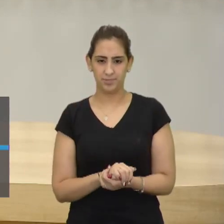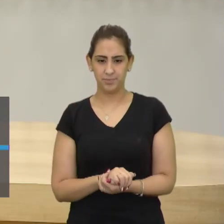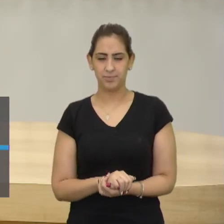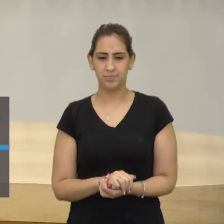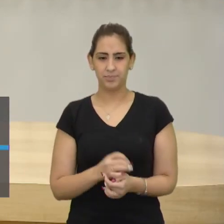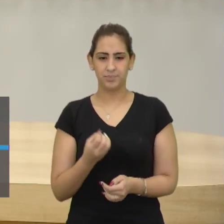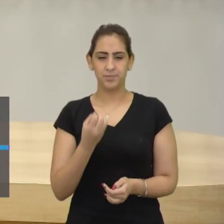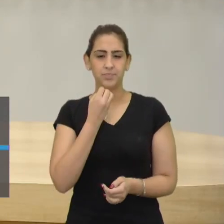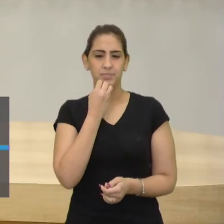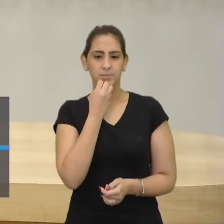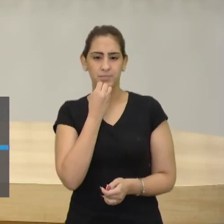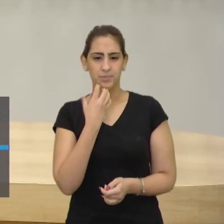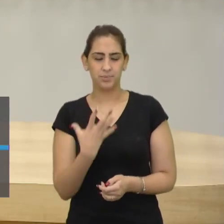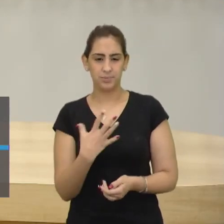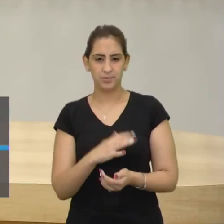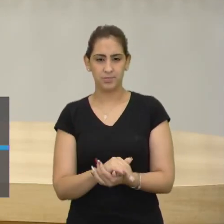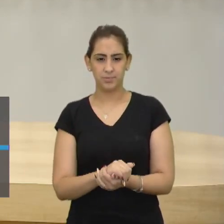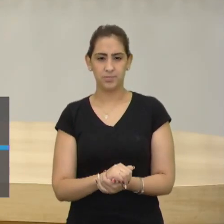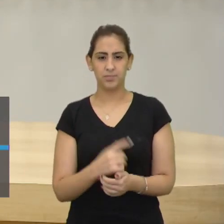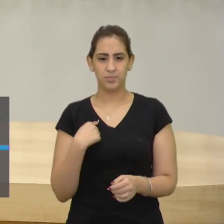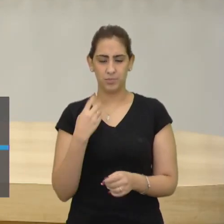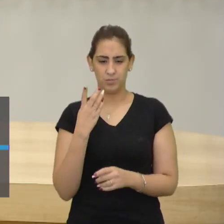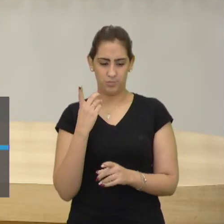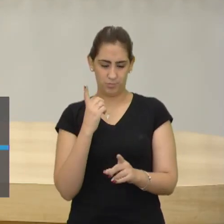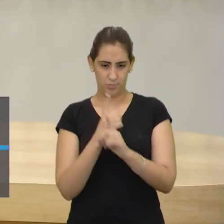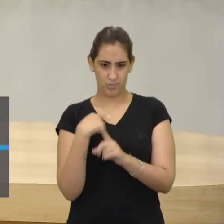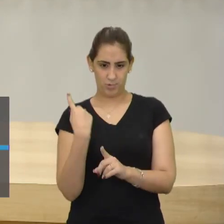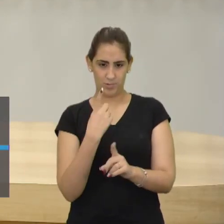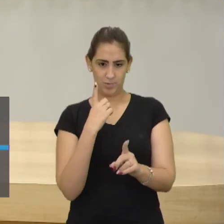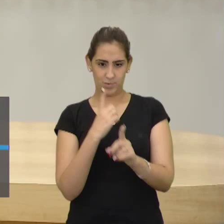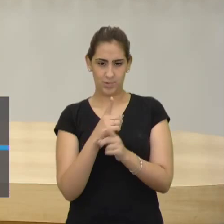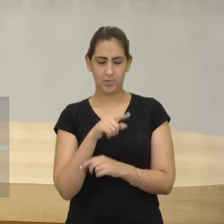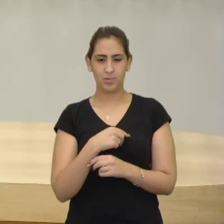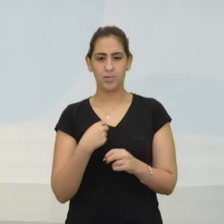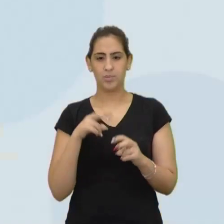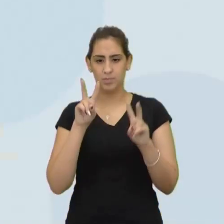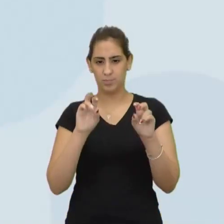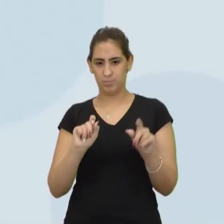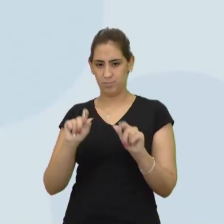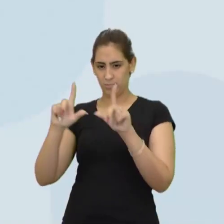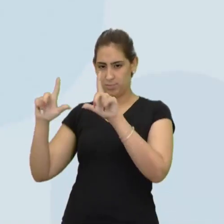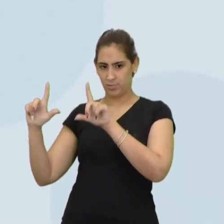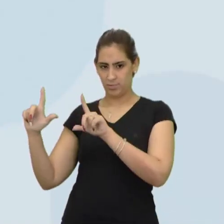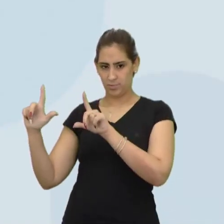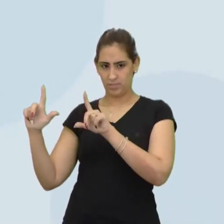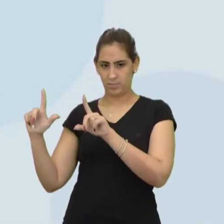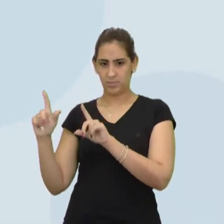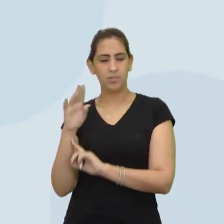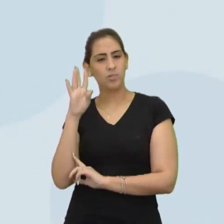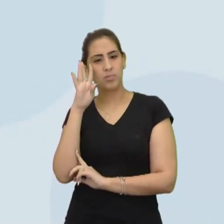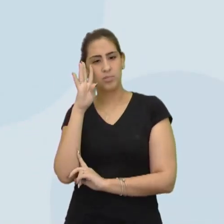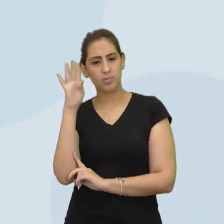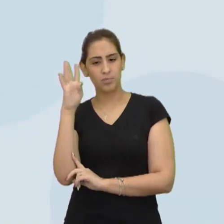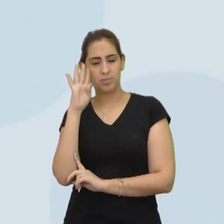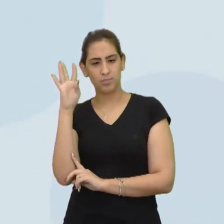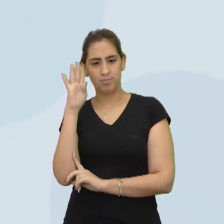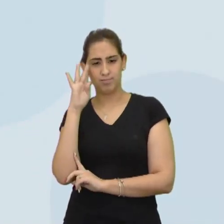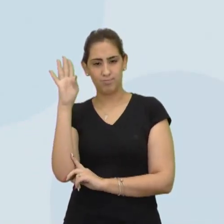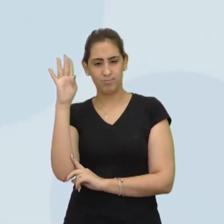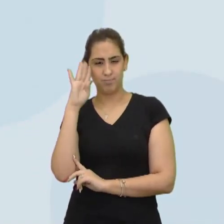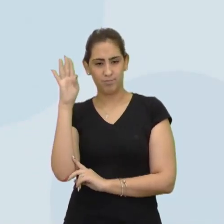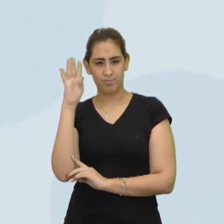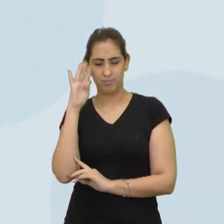Bom, vou começar o nosso encontro já colocando aí para vocês na tela uma primeira reflexão, tá